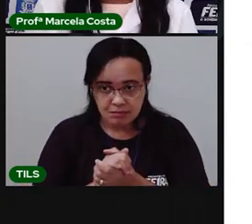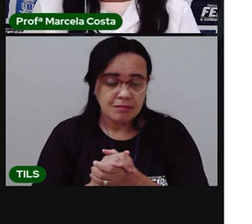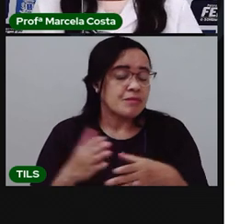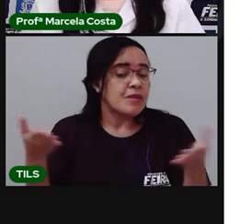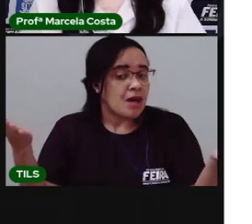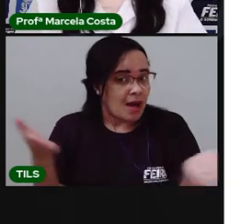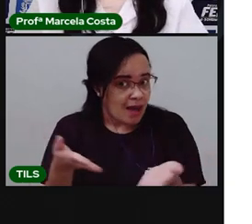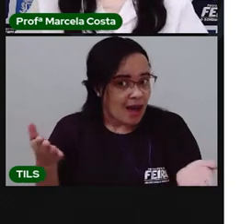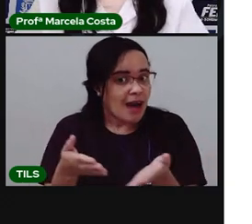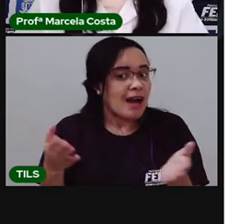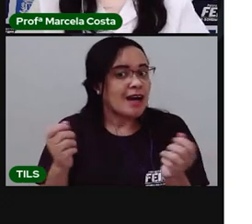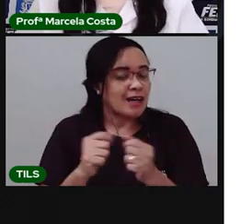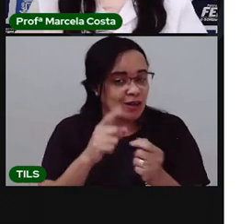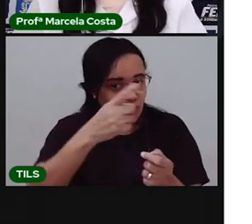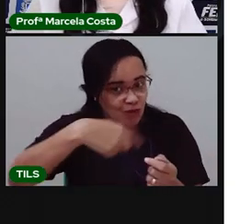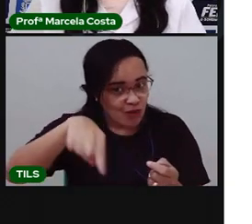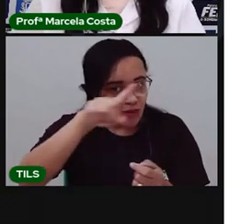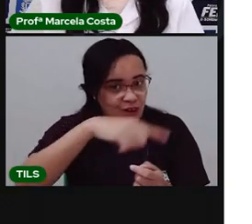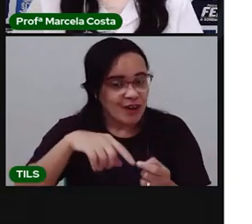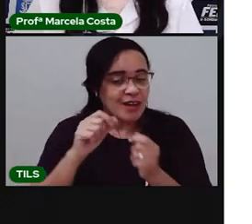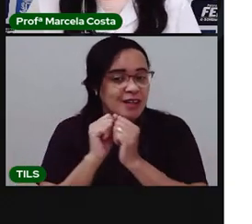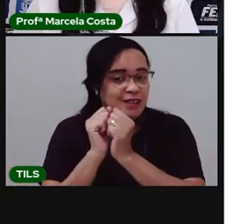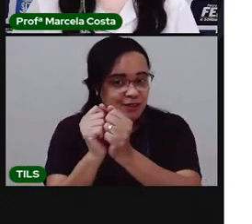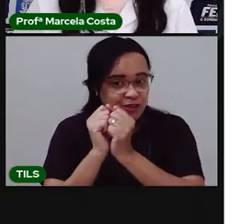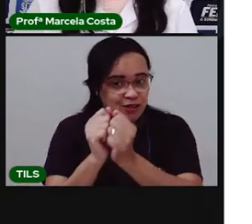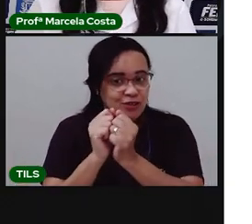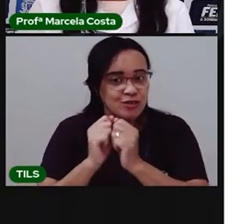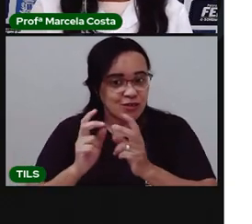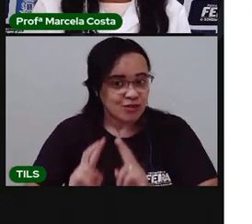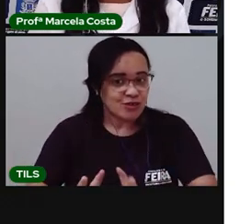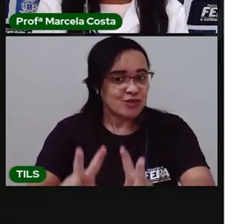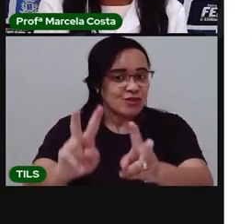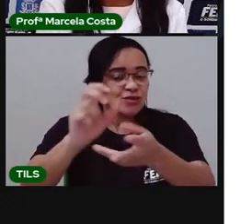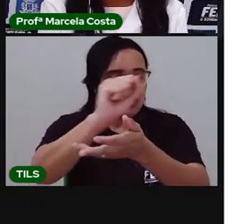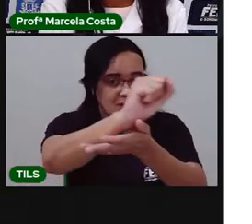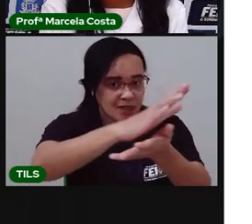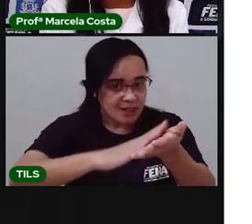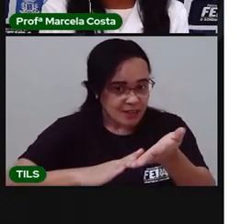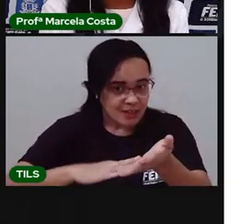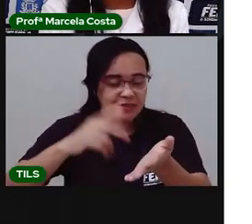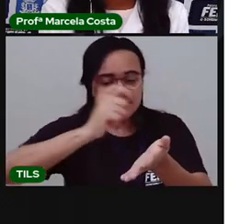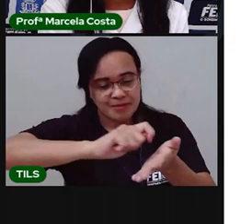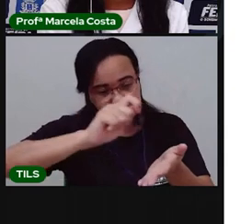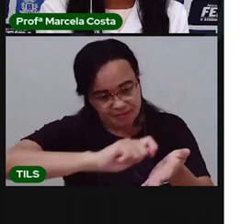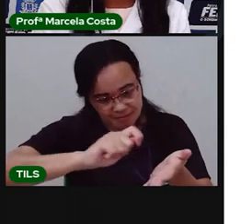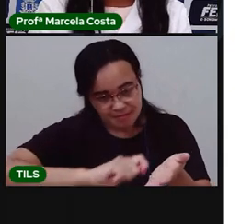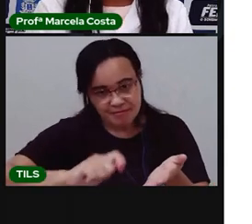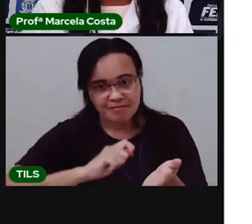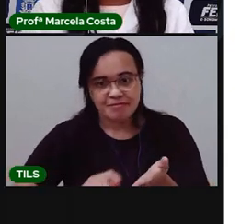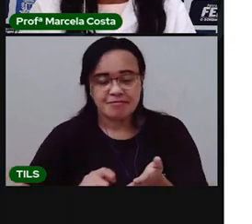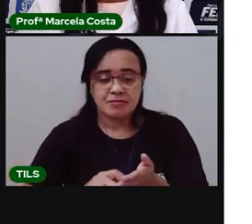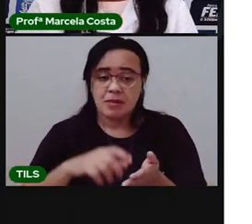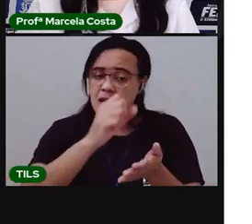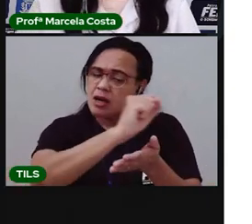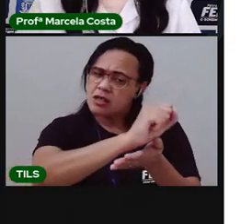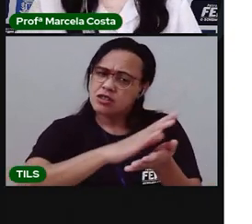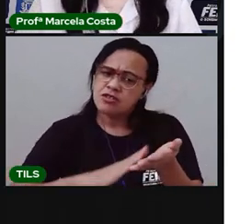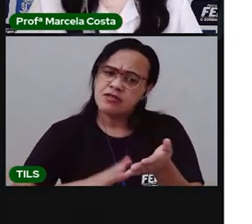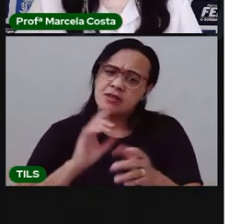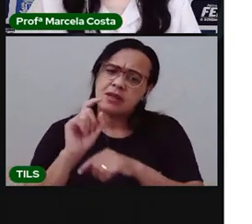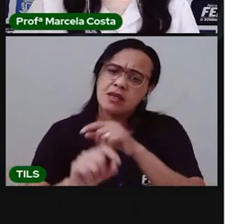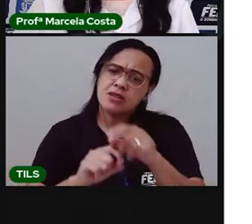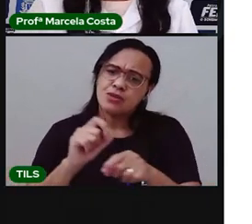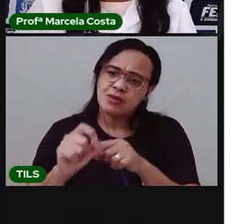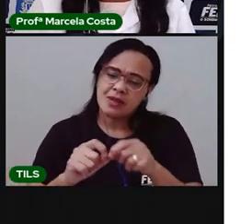Agora, crianças, vamos continuar com a atividade escrita. Essa atividade,